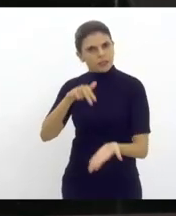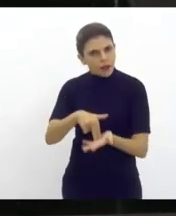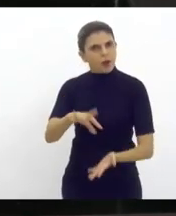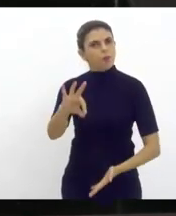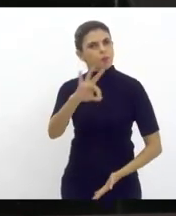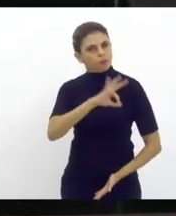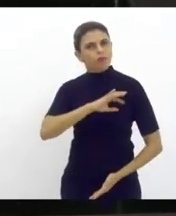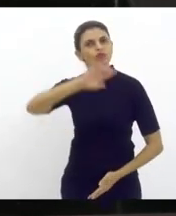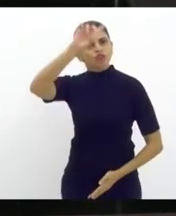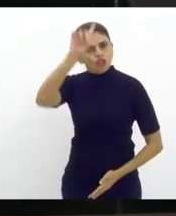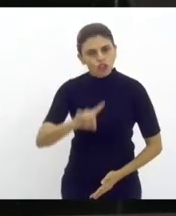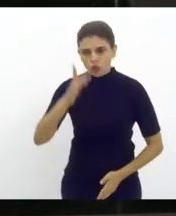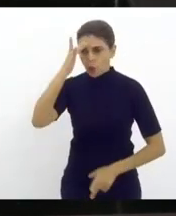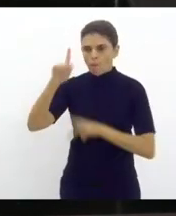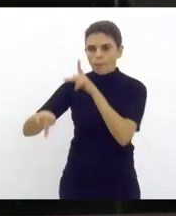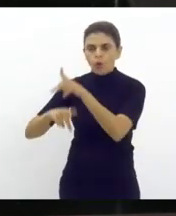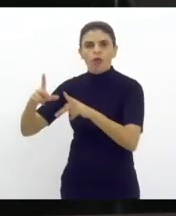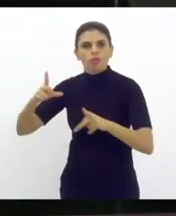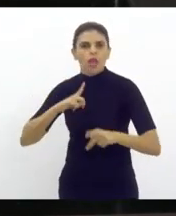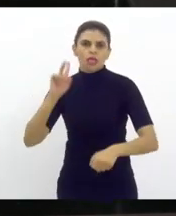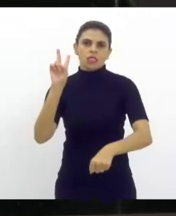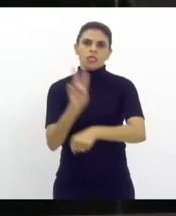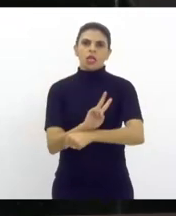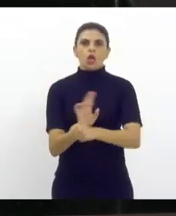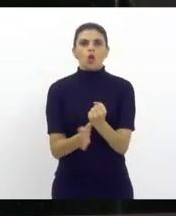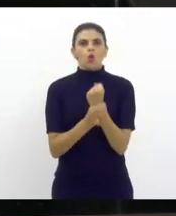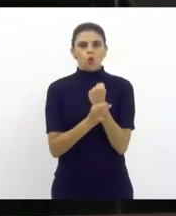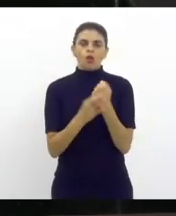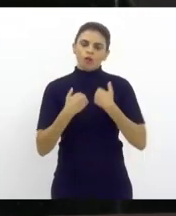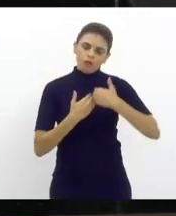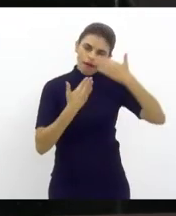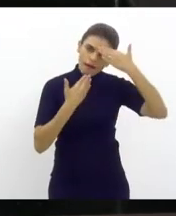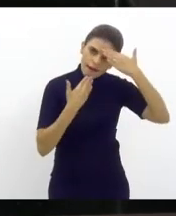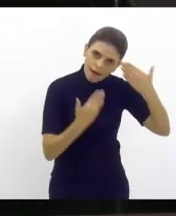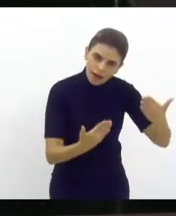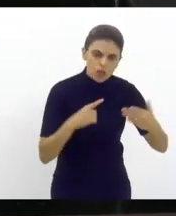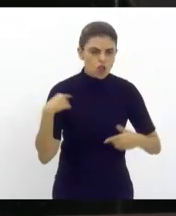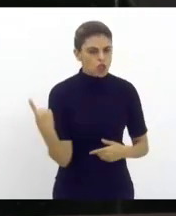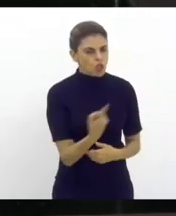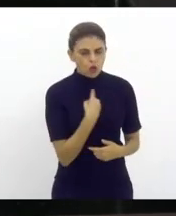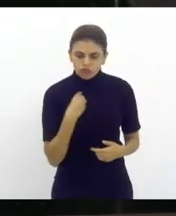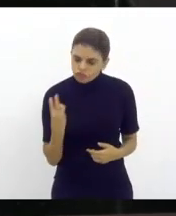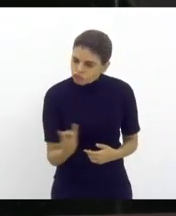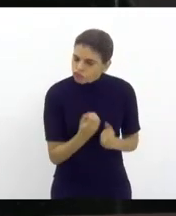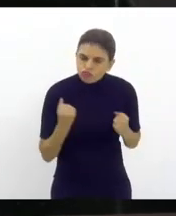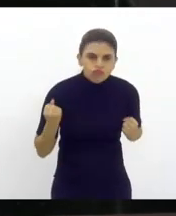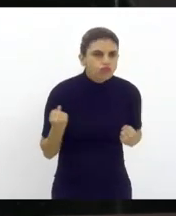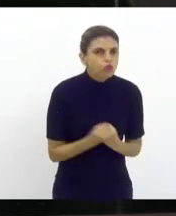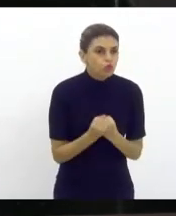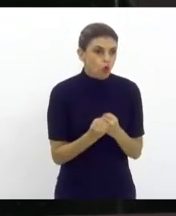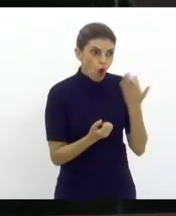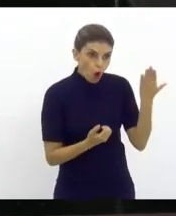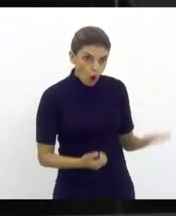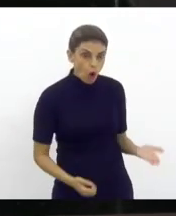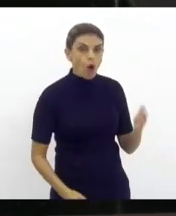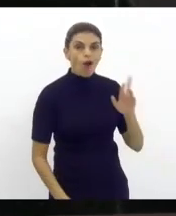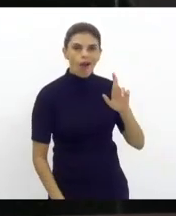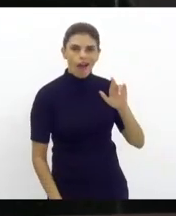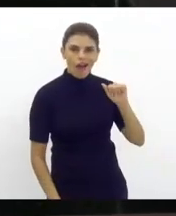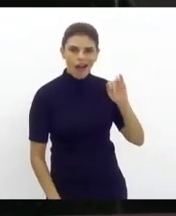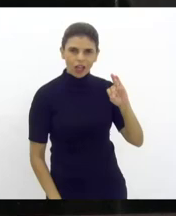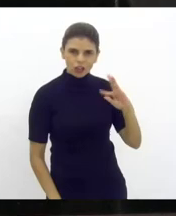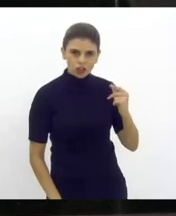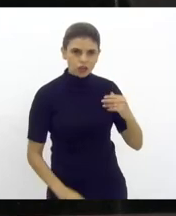e dá o direito da população então Quero aqui agradecer mais uma vez dizer que nós estamos juntos uma coisa o Ratinho os obstrução de